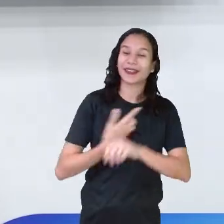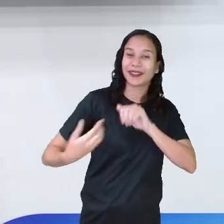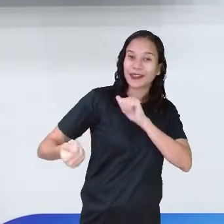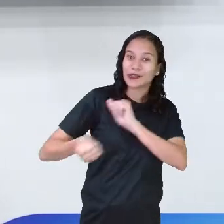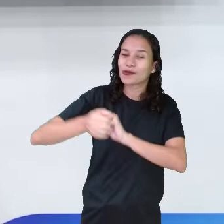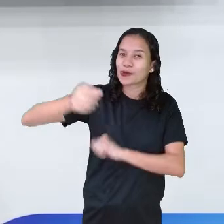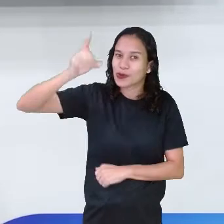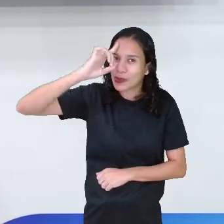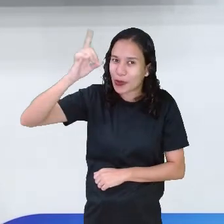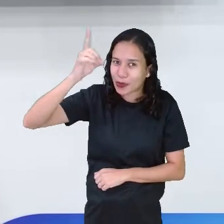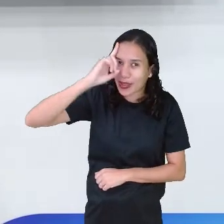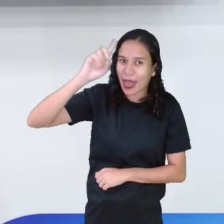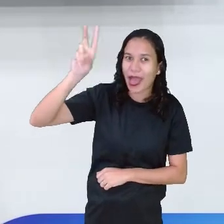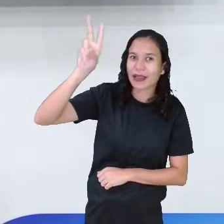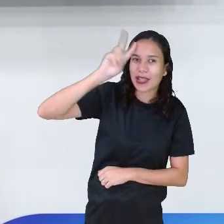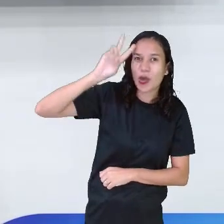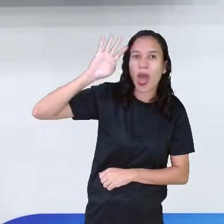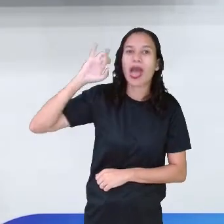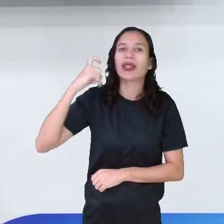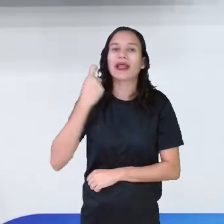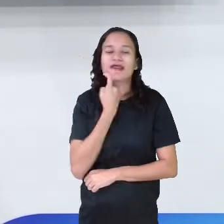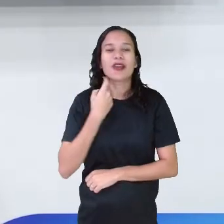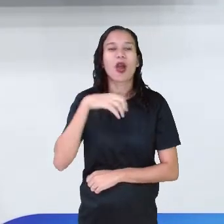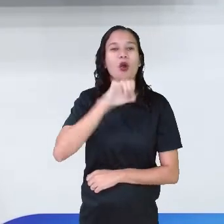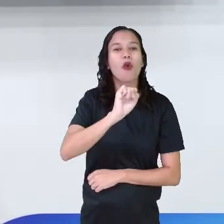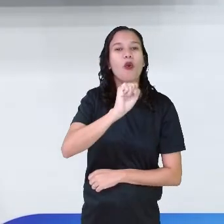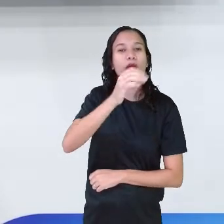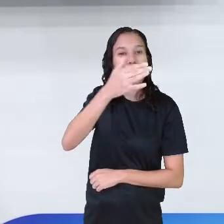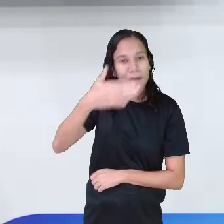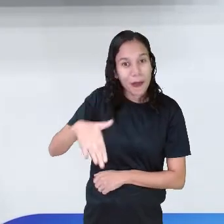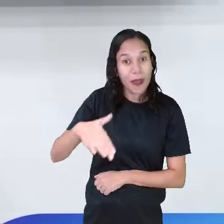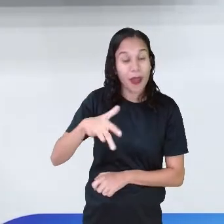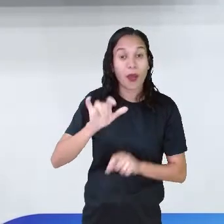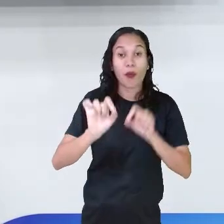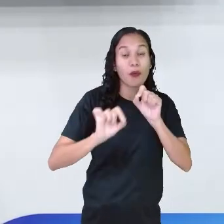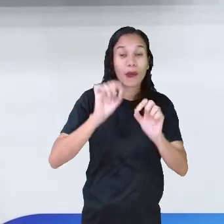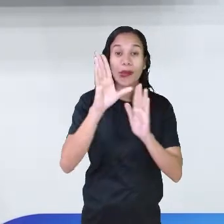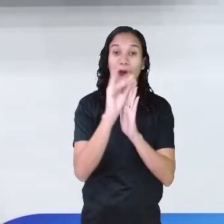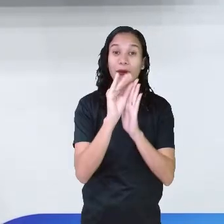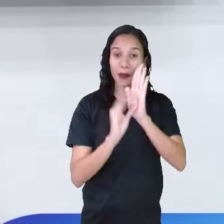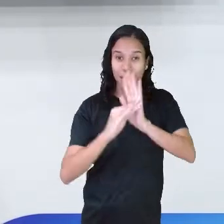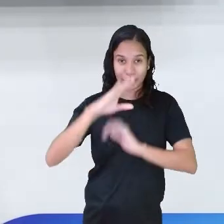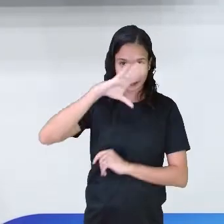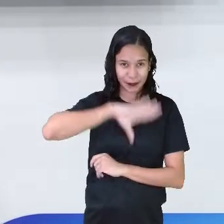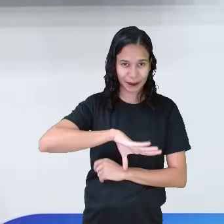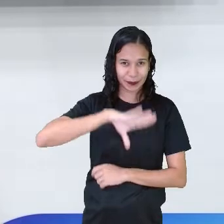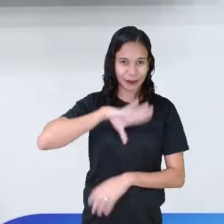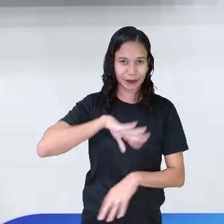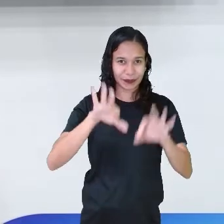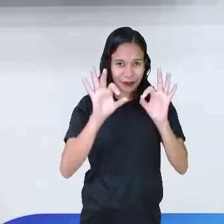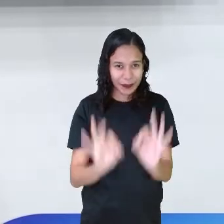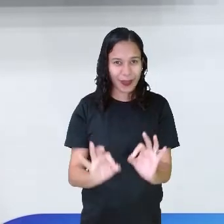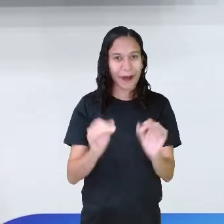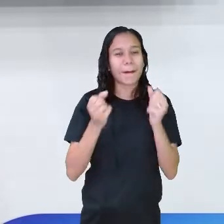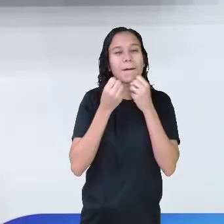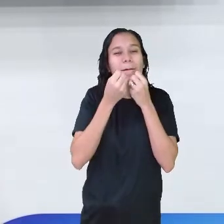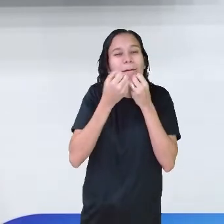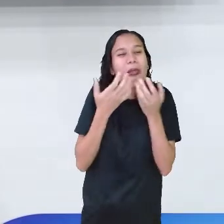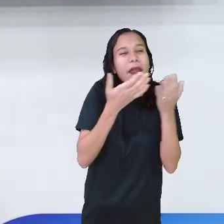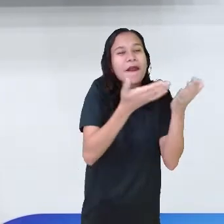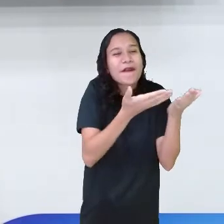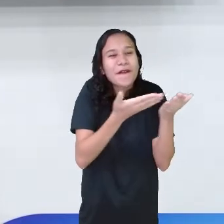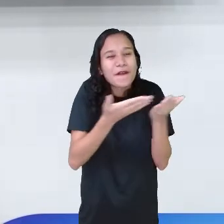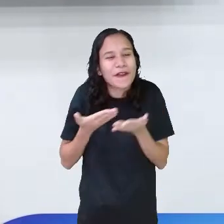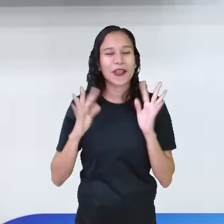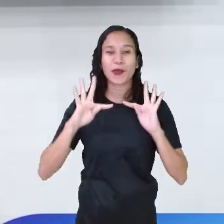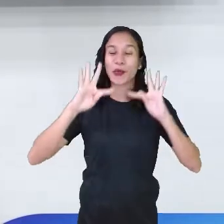segunda a sexta às 8h30, trabalhando conteúdos de língua portuguesa. Sejam muito bem-vindos,